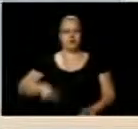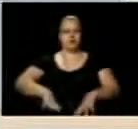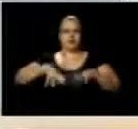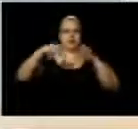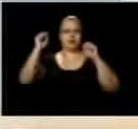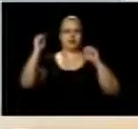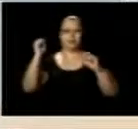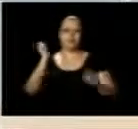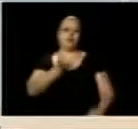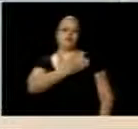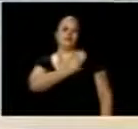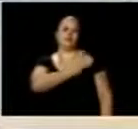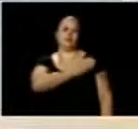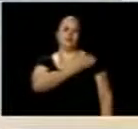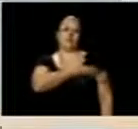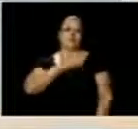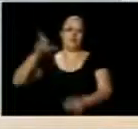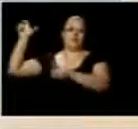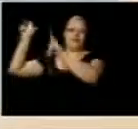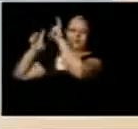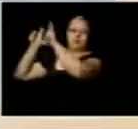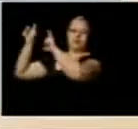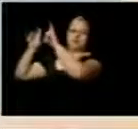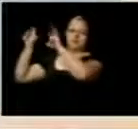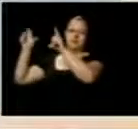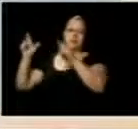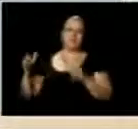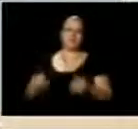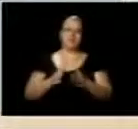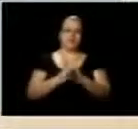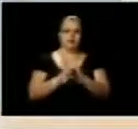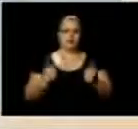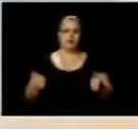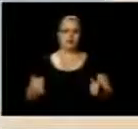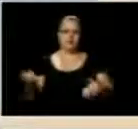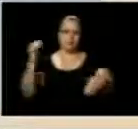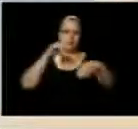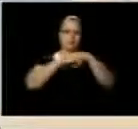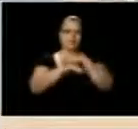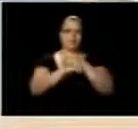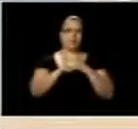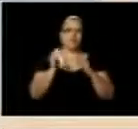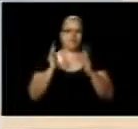Amigos telespectadores da TV Câmara Taubaté, que eu peço licença para entrar em sua casa.